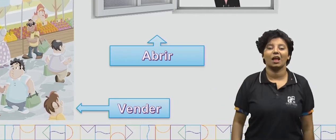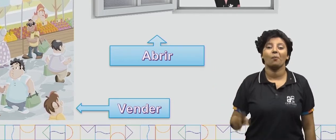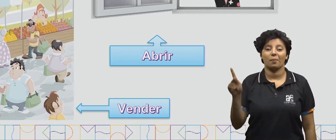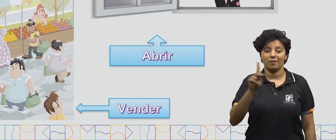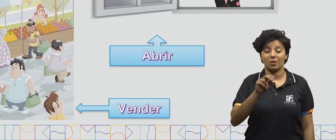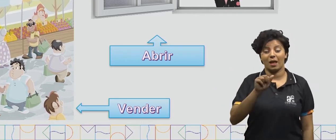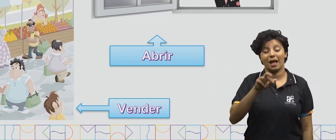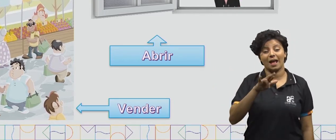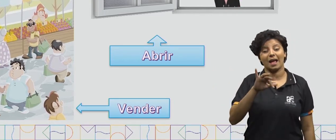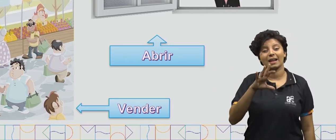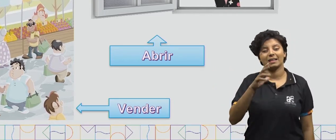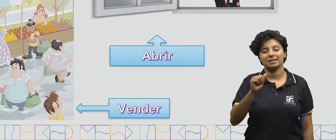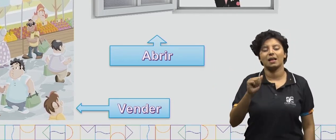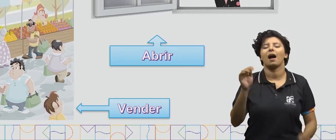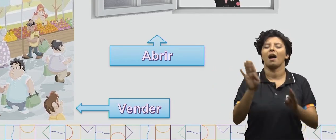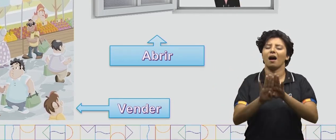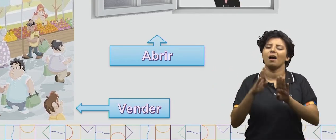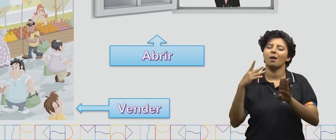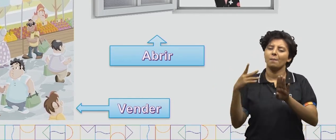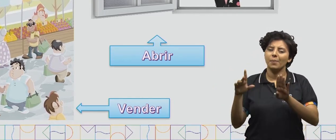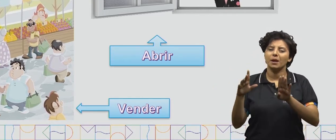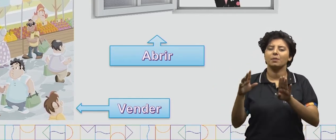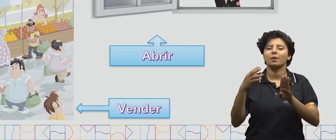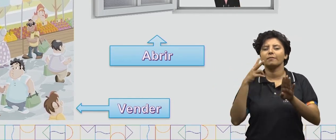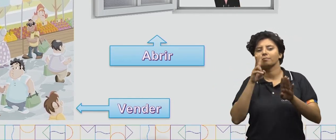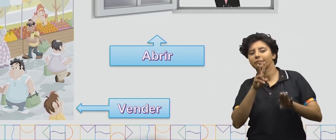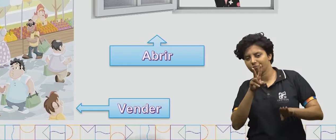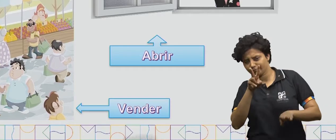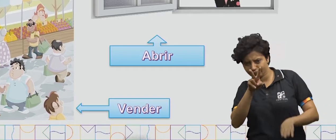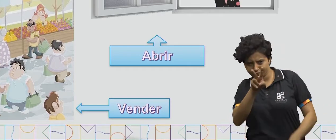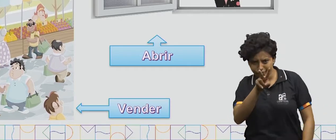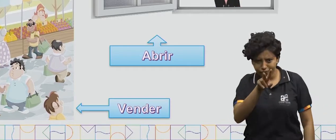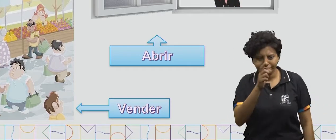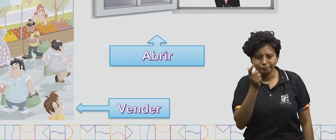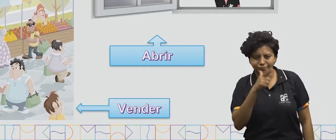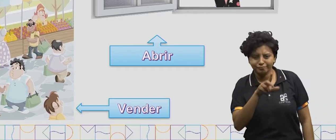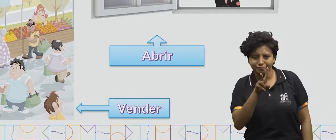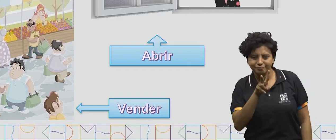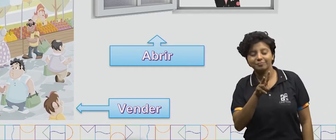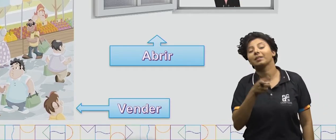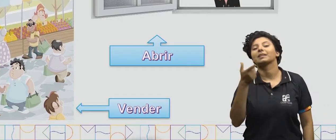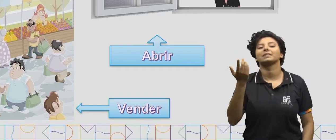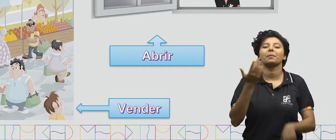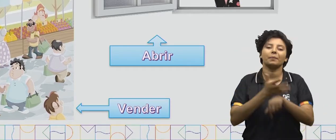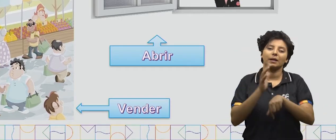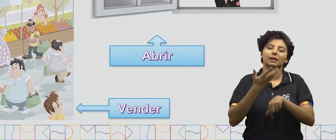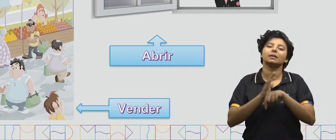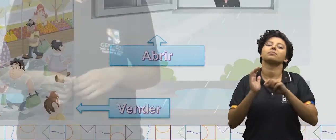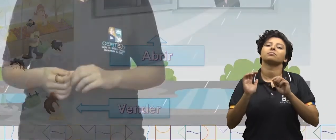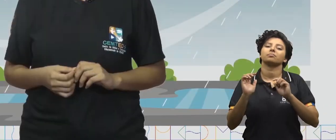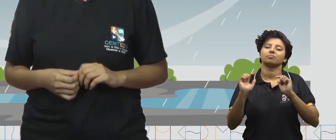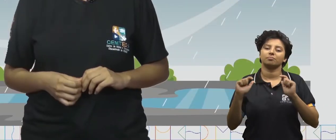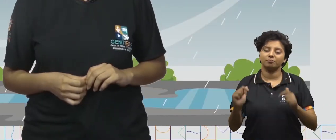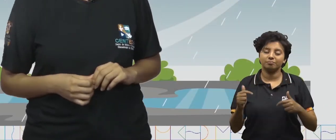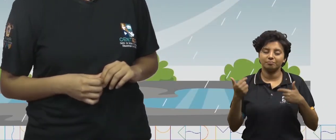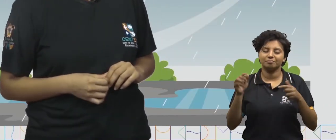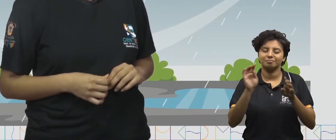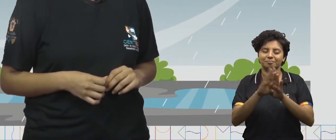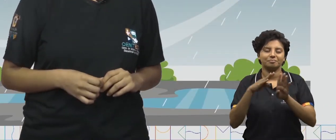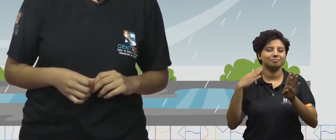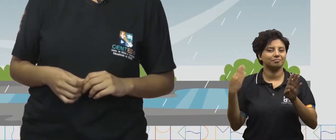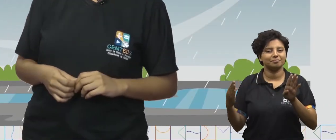Eu, professora Arícia, abri a janela para ver você melhor. Assim, pratiquei uma ação.